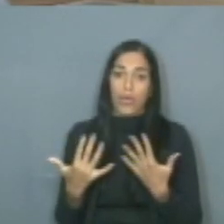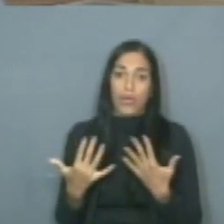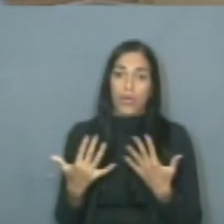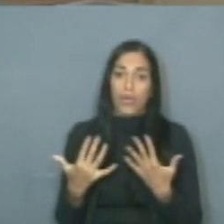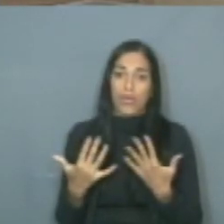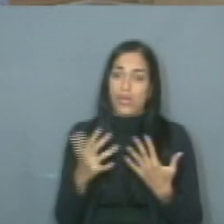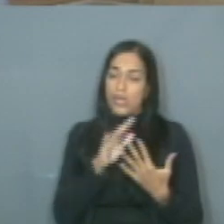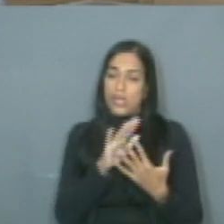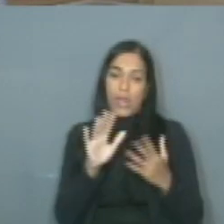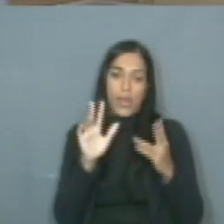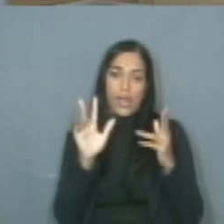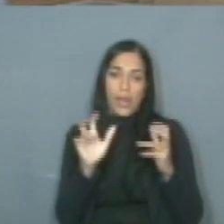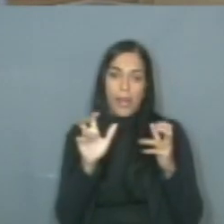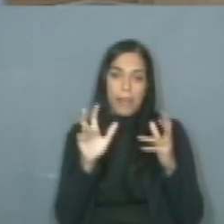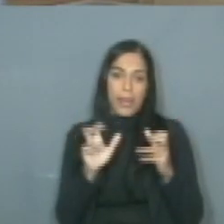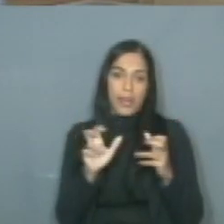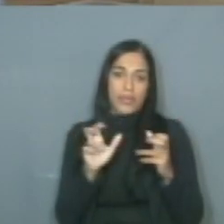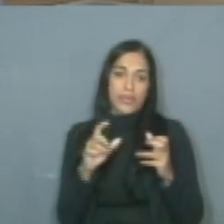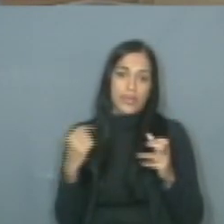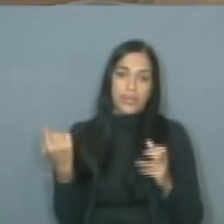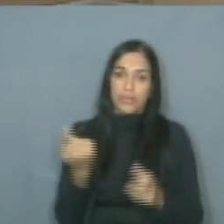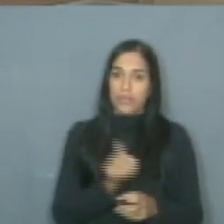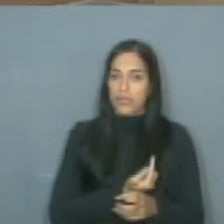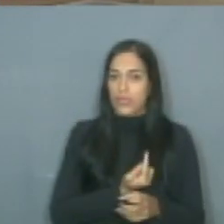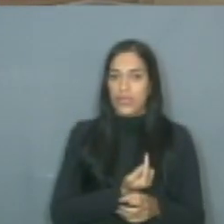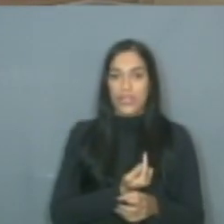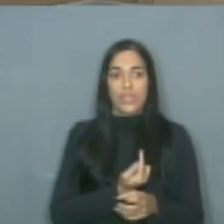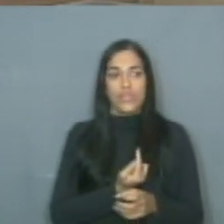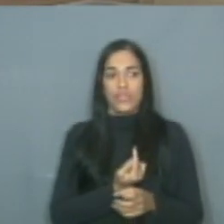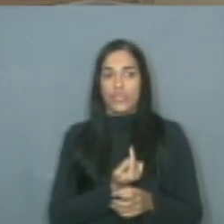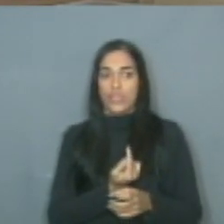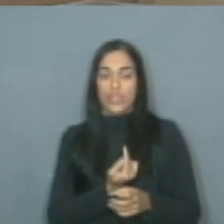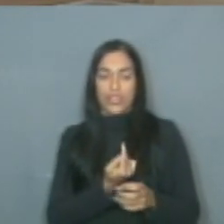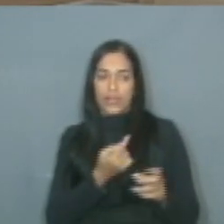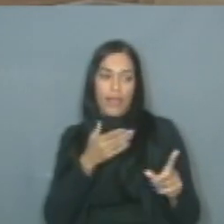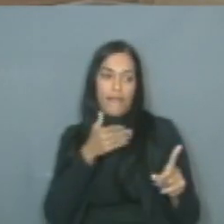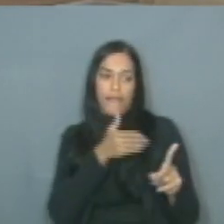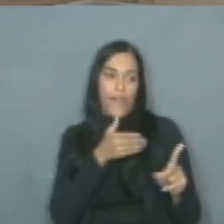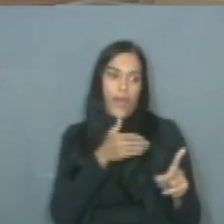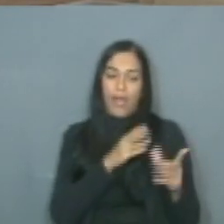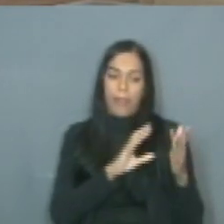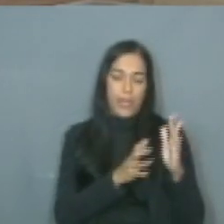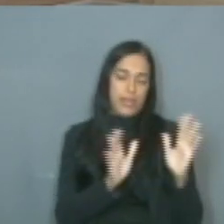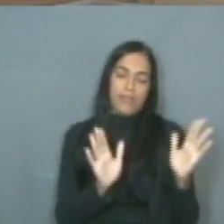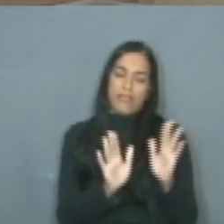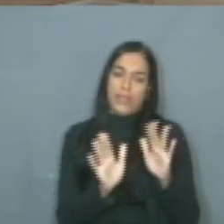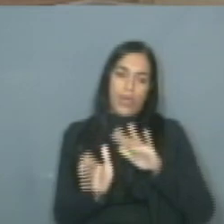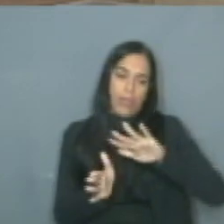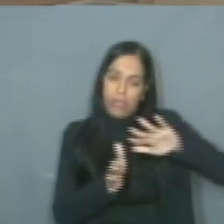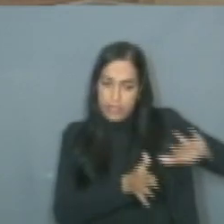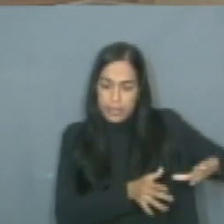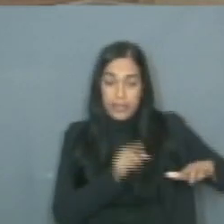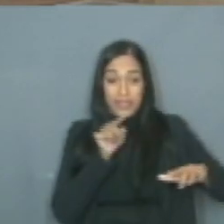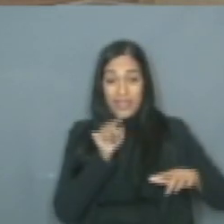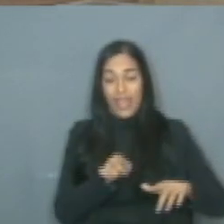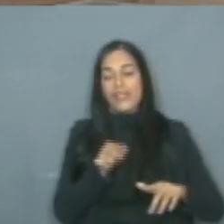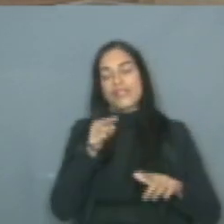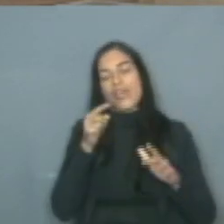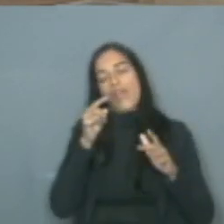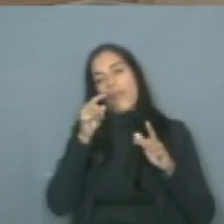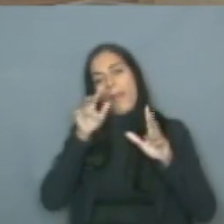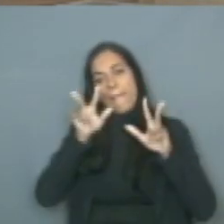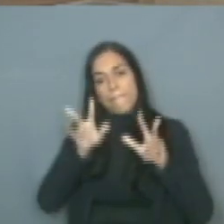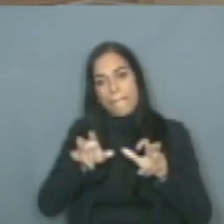uma pauta que jamais a gente vai deixar que seja ideológica. Essa é uma pauta lógica, é uma pauta